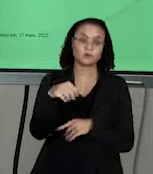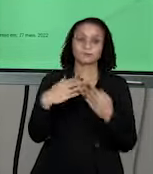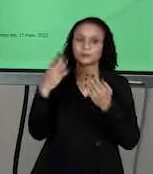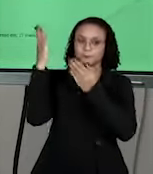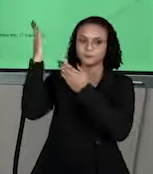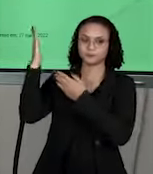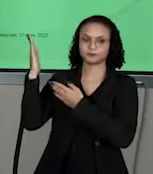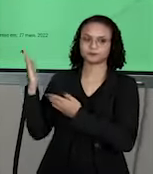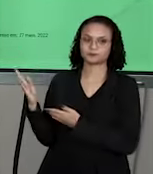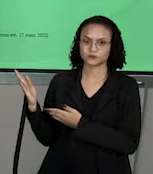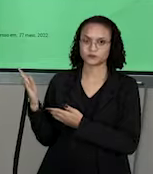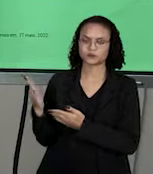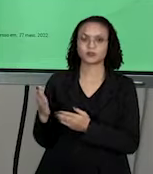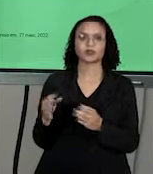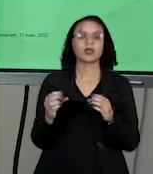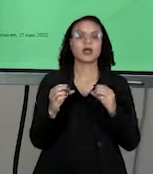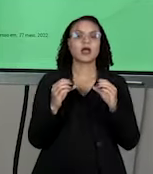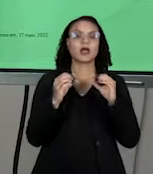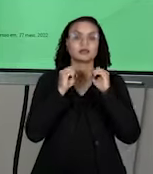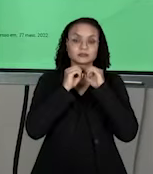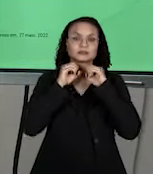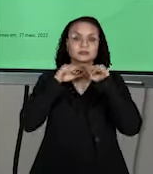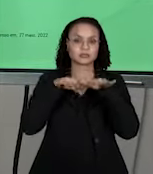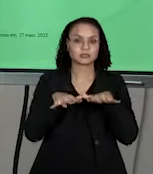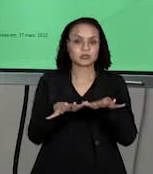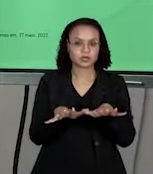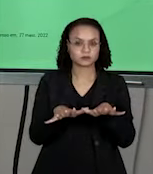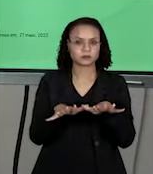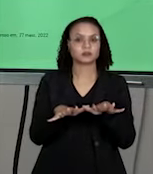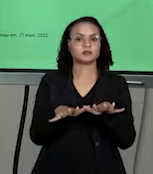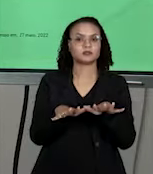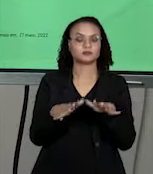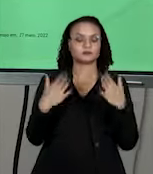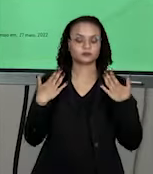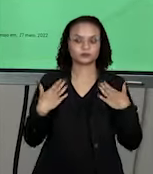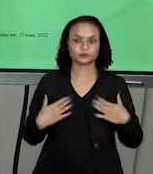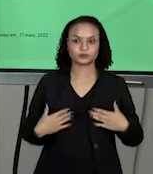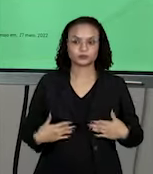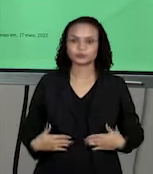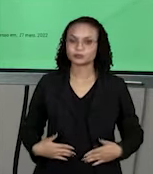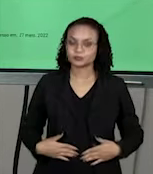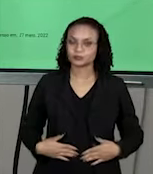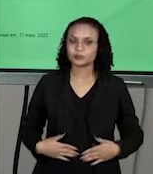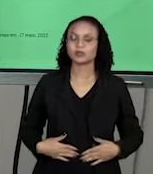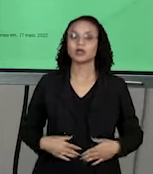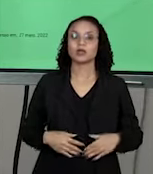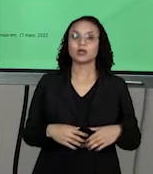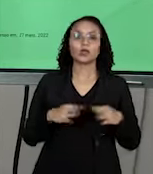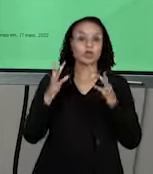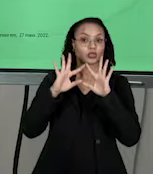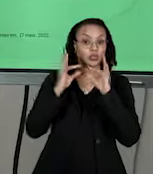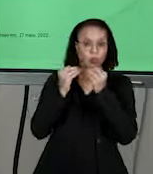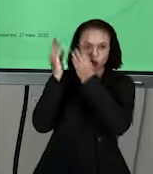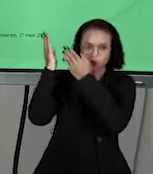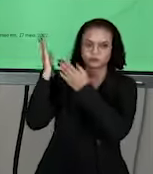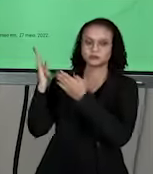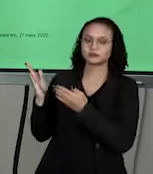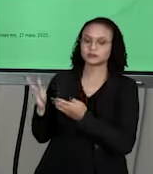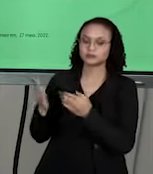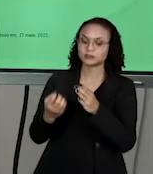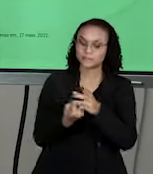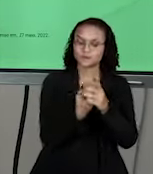glândulas endócrinas do nosso organismo, do nosso corpo. São elas que irão produzir os hormônios, né,